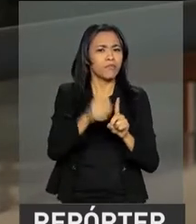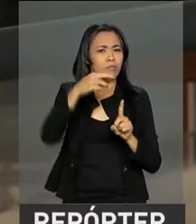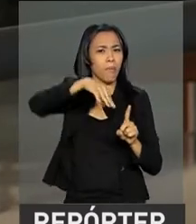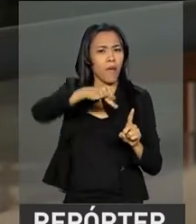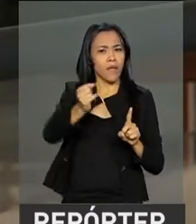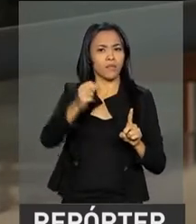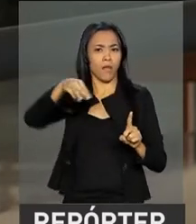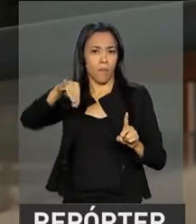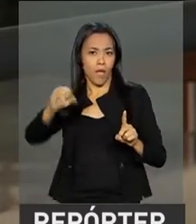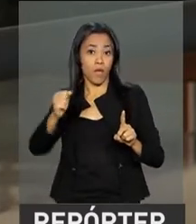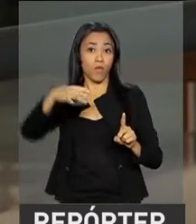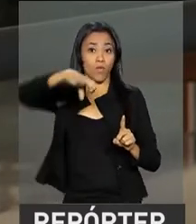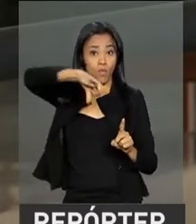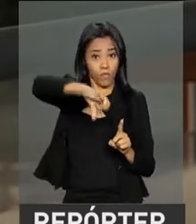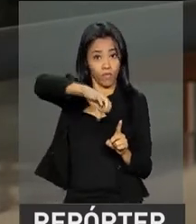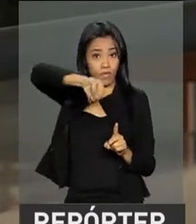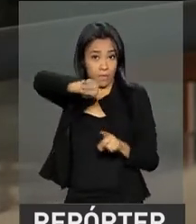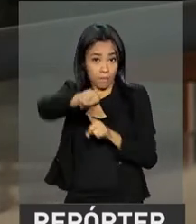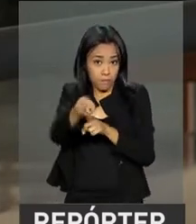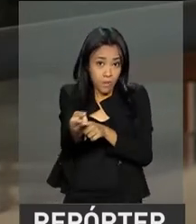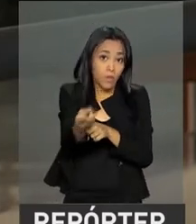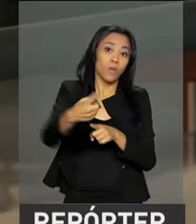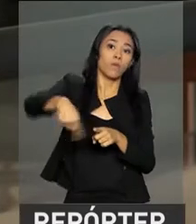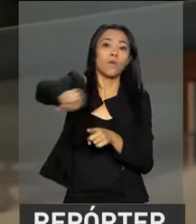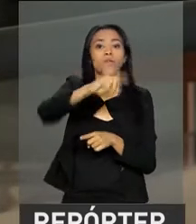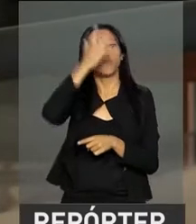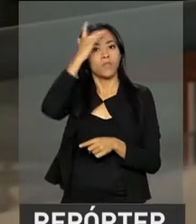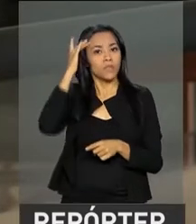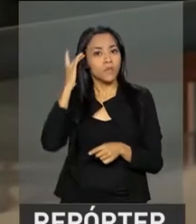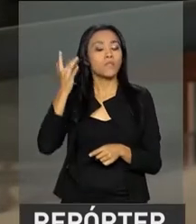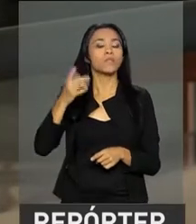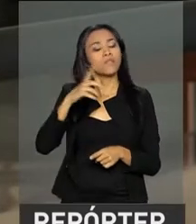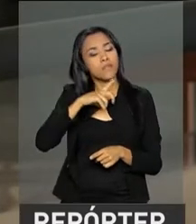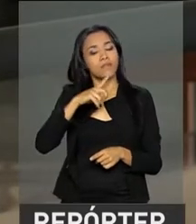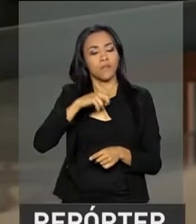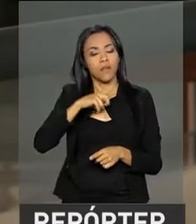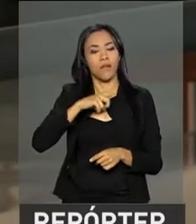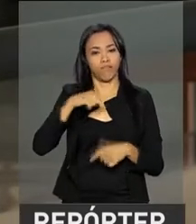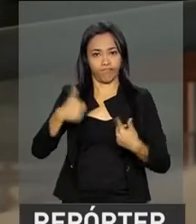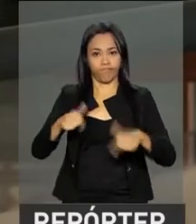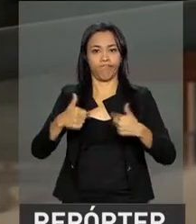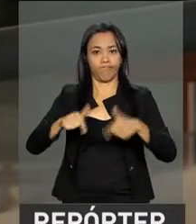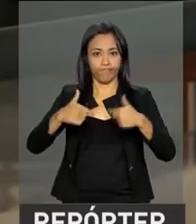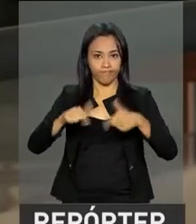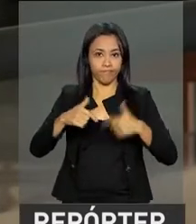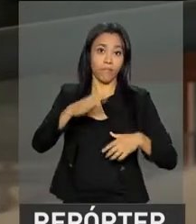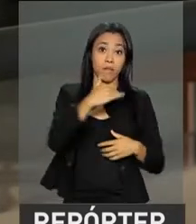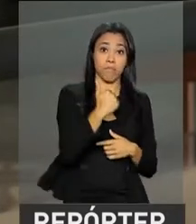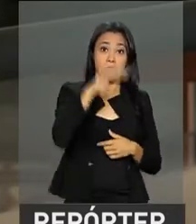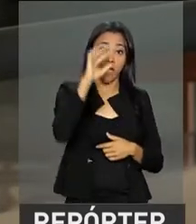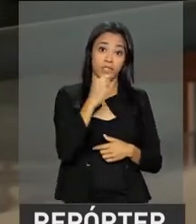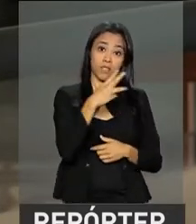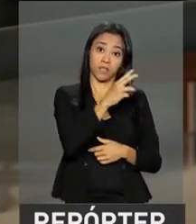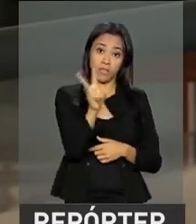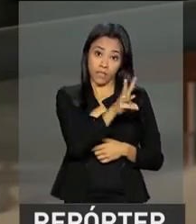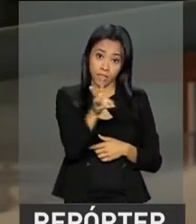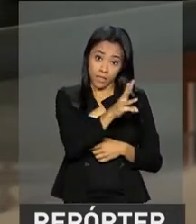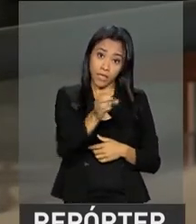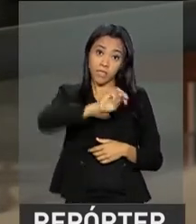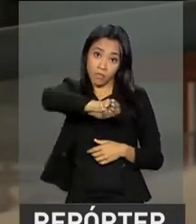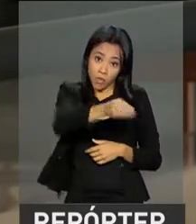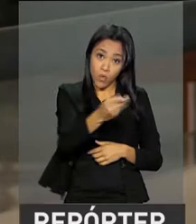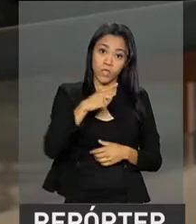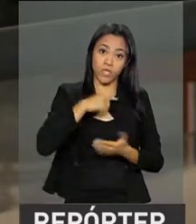de 90 milhões de brasileiros que têm algum tipo de trabalho. Mais de 33 milhões têm